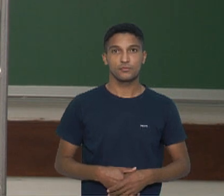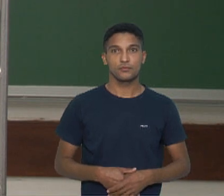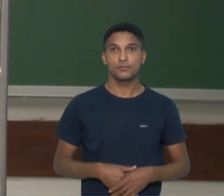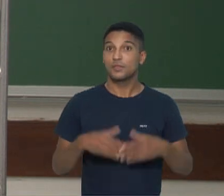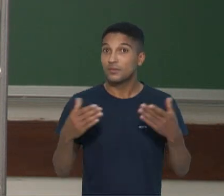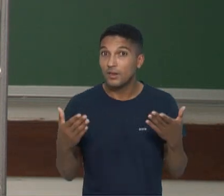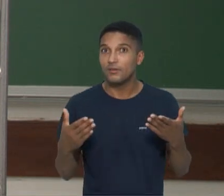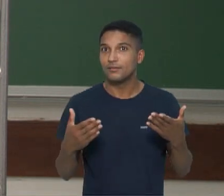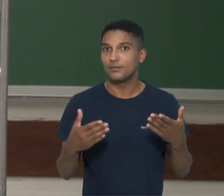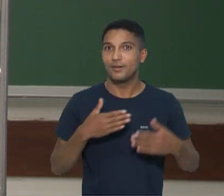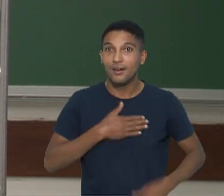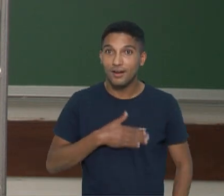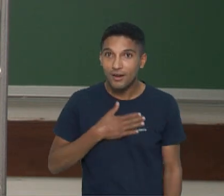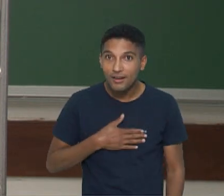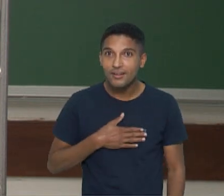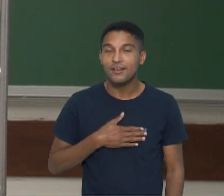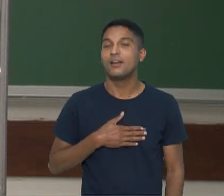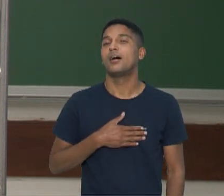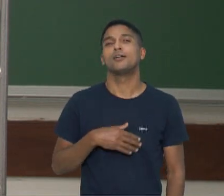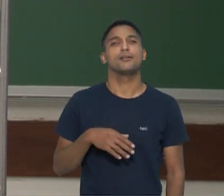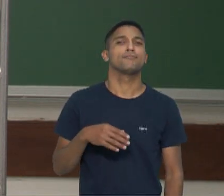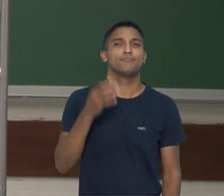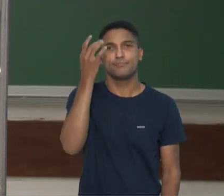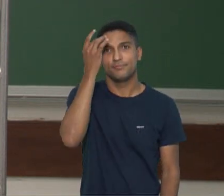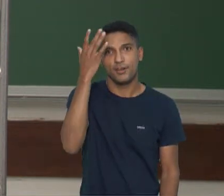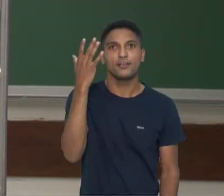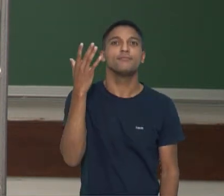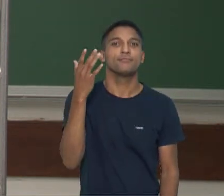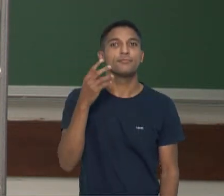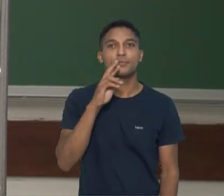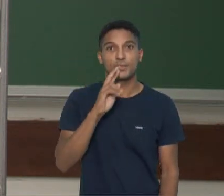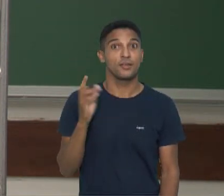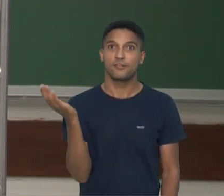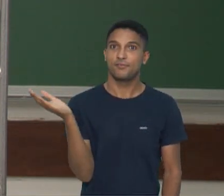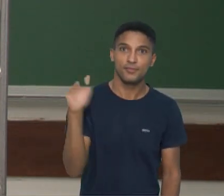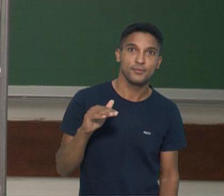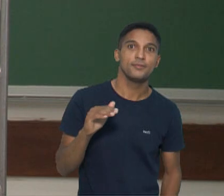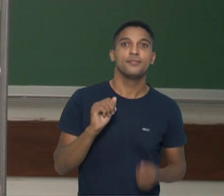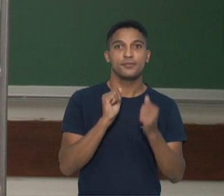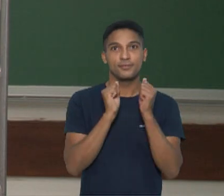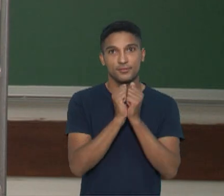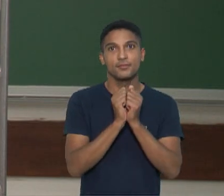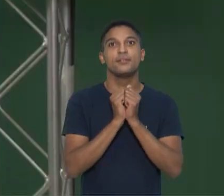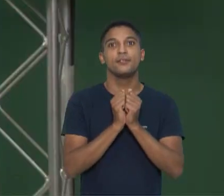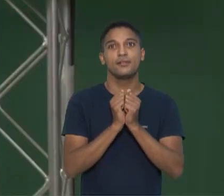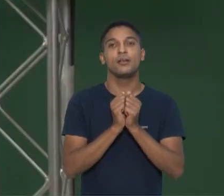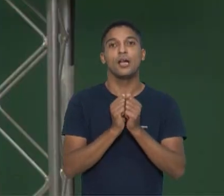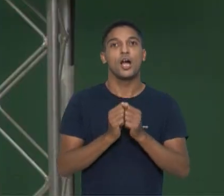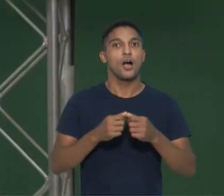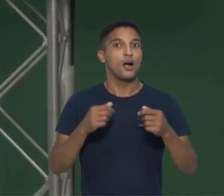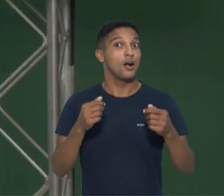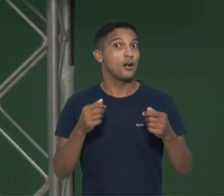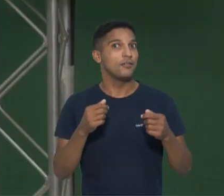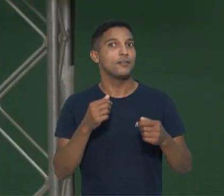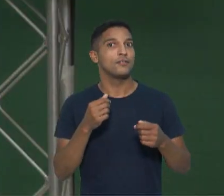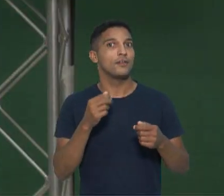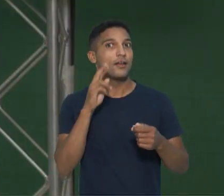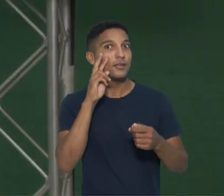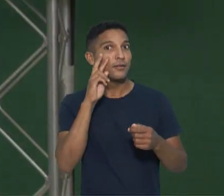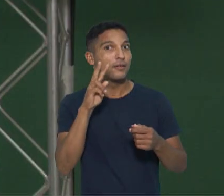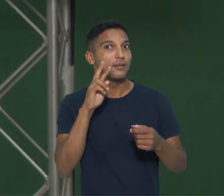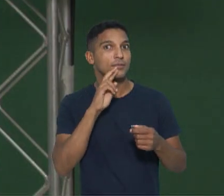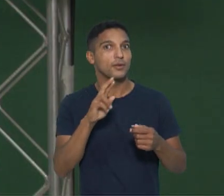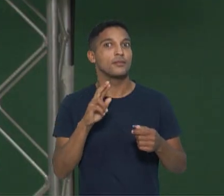E daí, tranquilinho? Super tranquilo para responder essa, né? Então vem aqui comigo, vamos dar uma olhadinha nesta